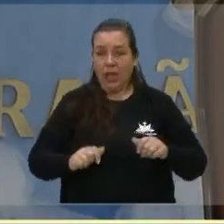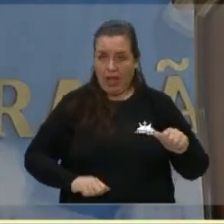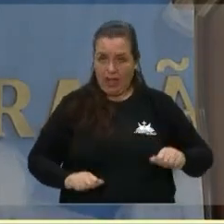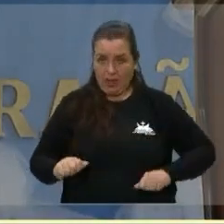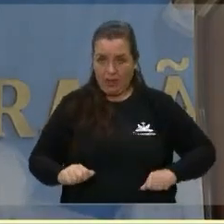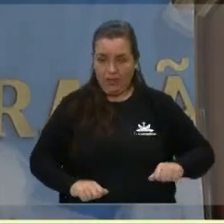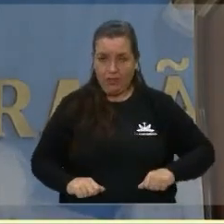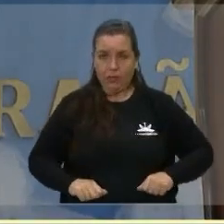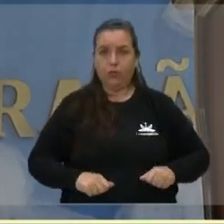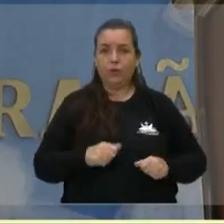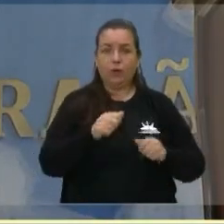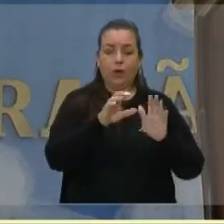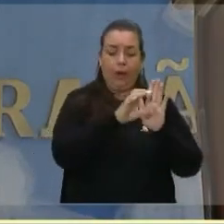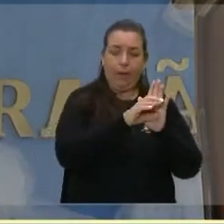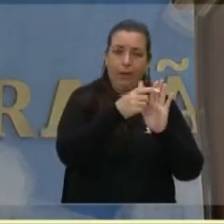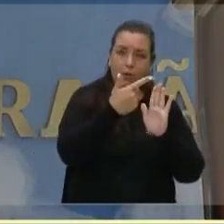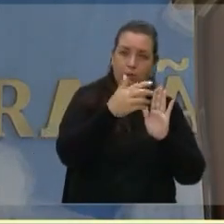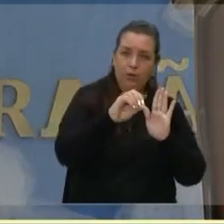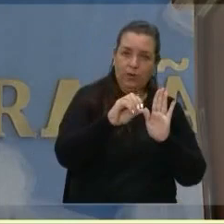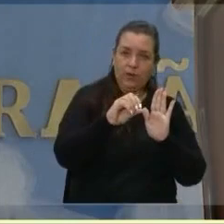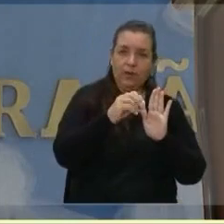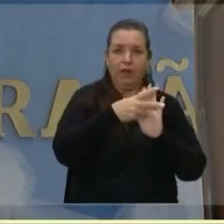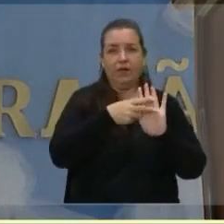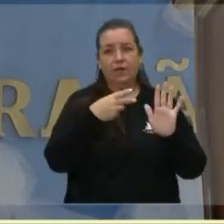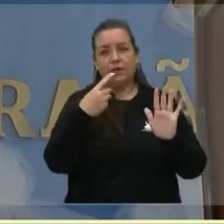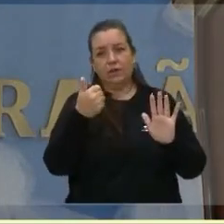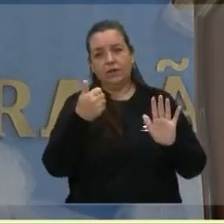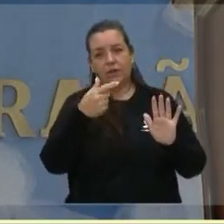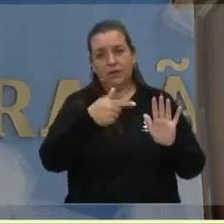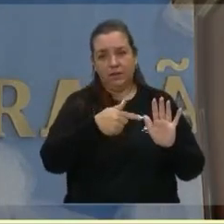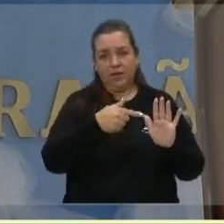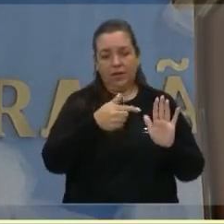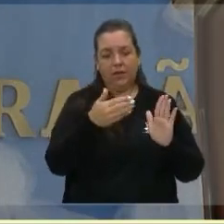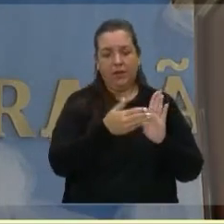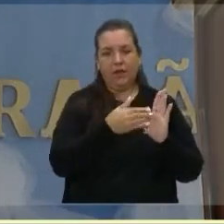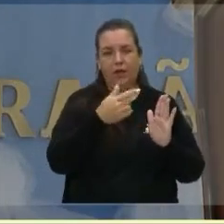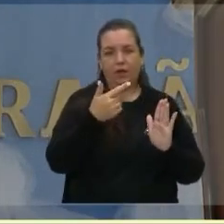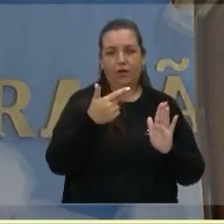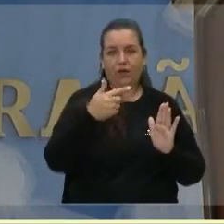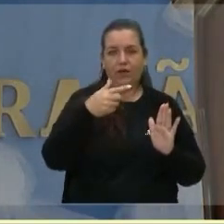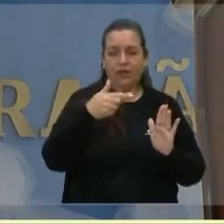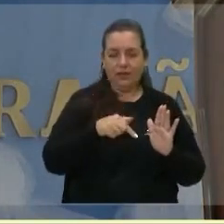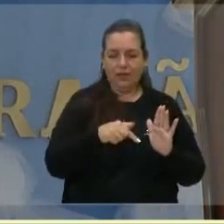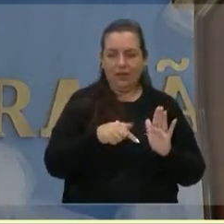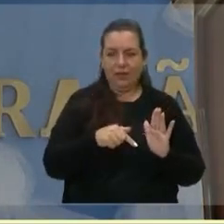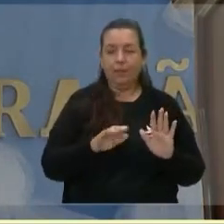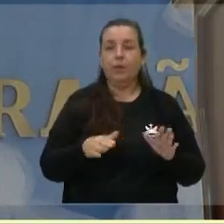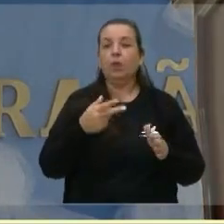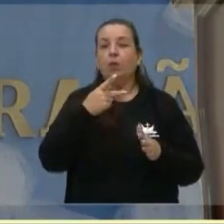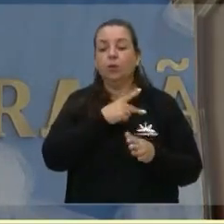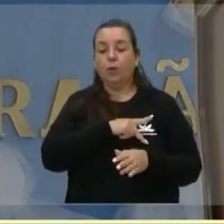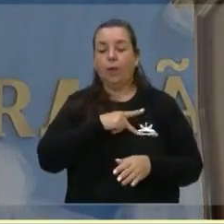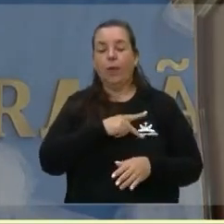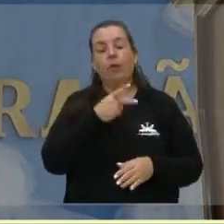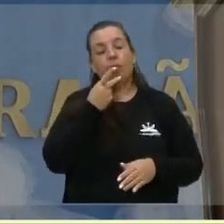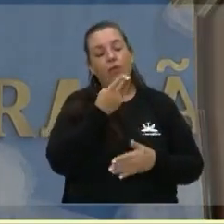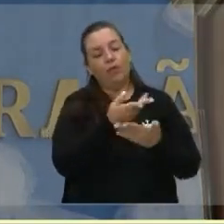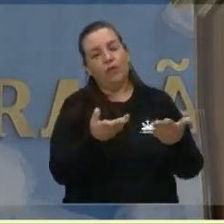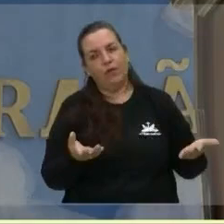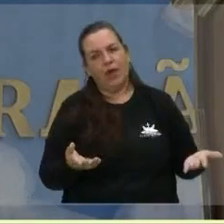Atos 20, 17 e 27, quando Paulo diz assim,